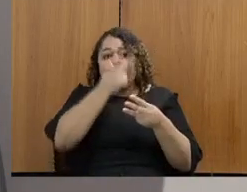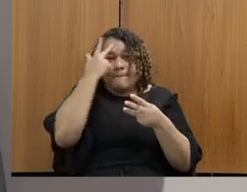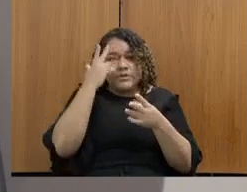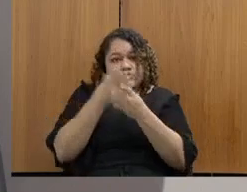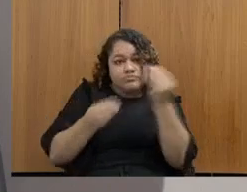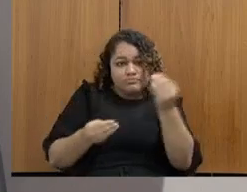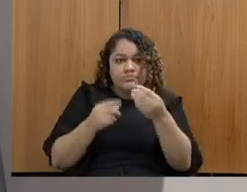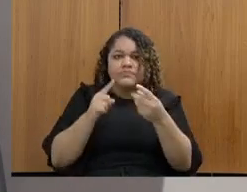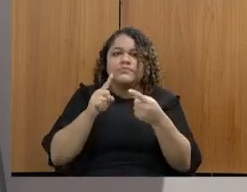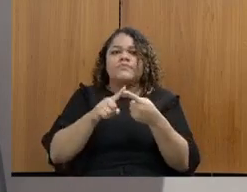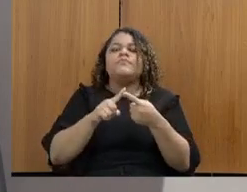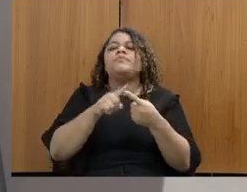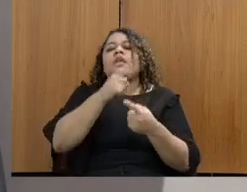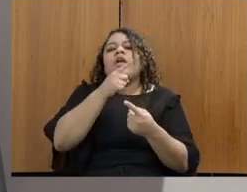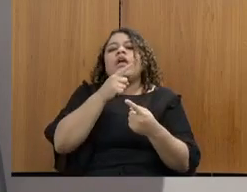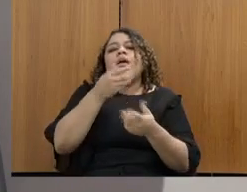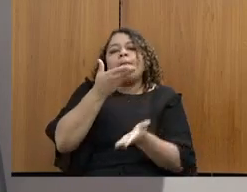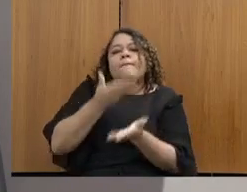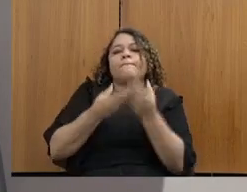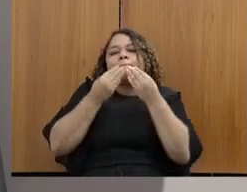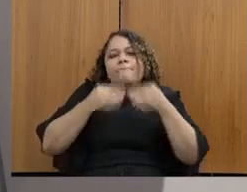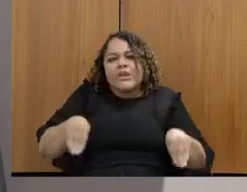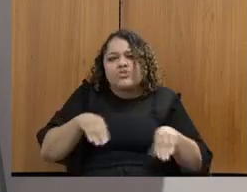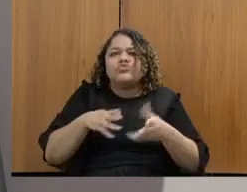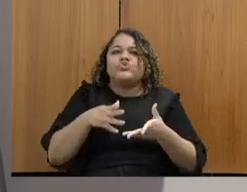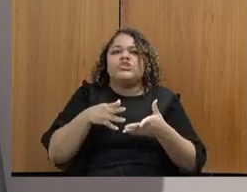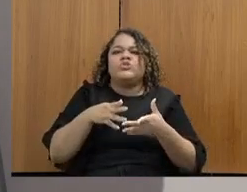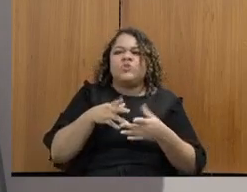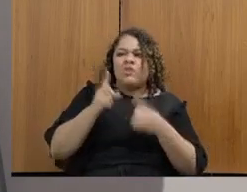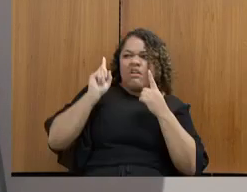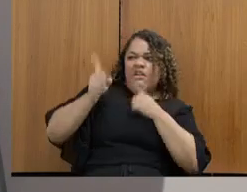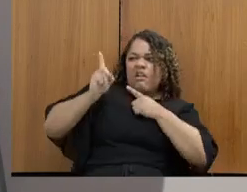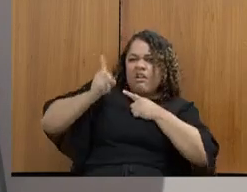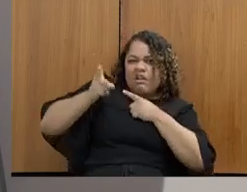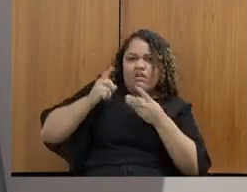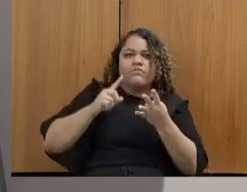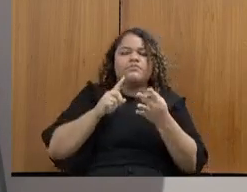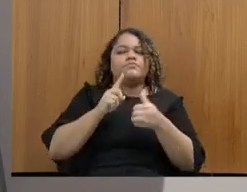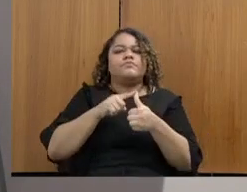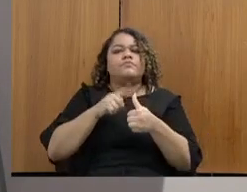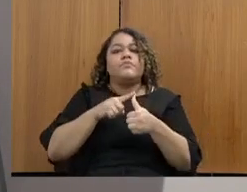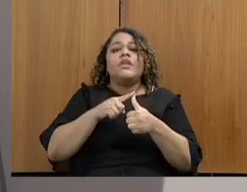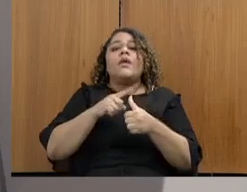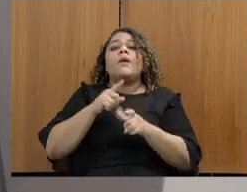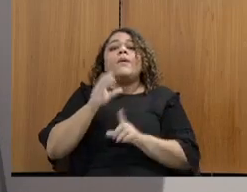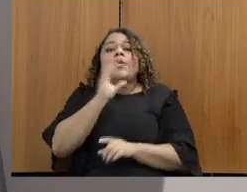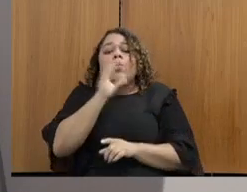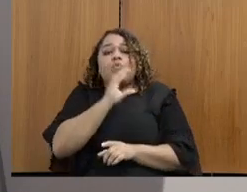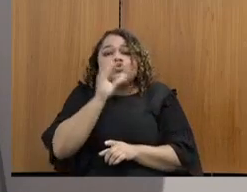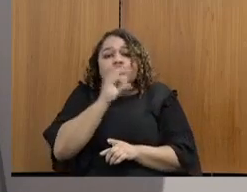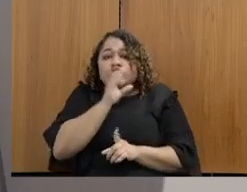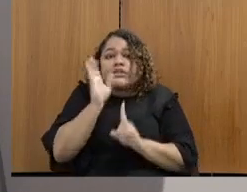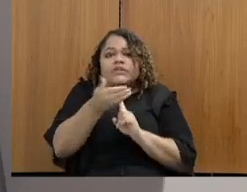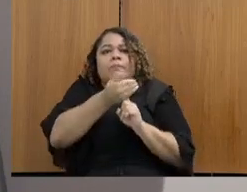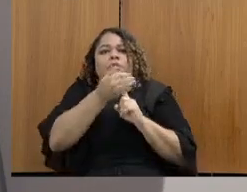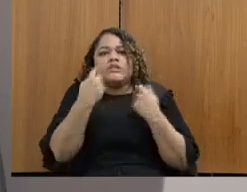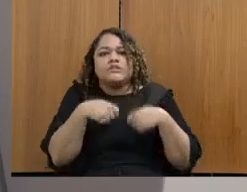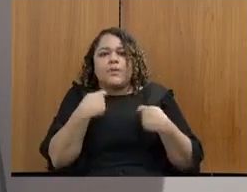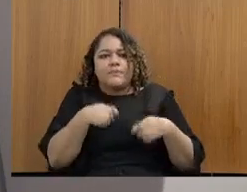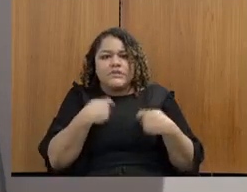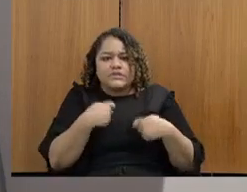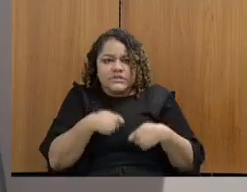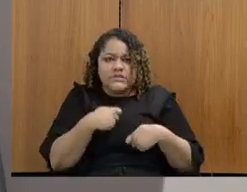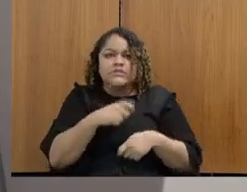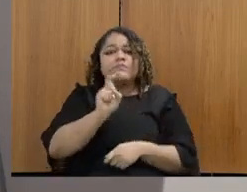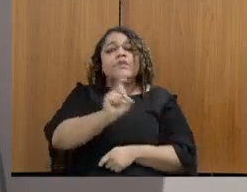ameaça vias de fato lesão corporal os cumprimento de medida protetiva de urgência pichação tá e está em